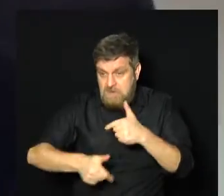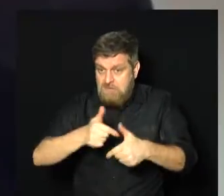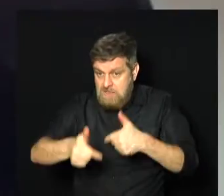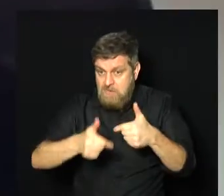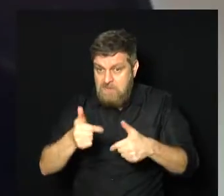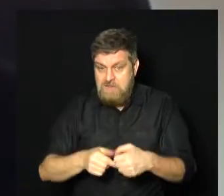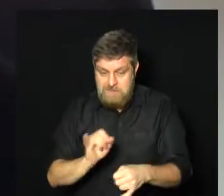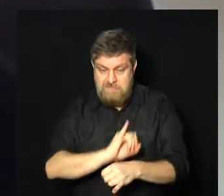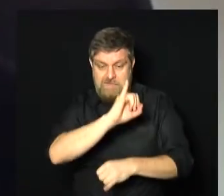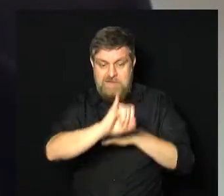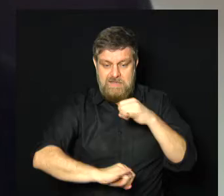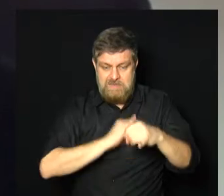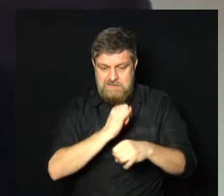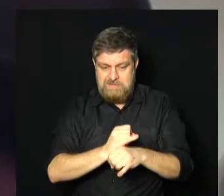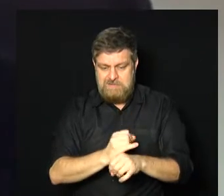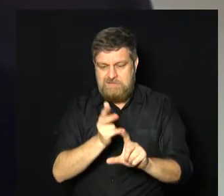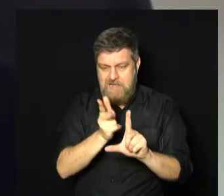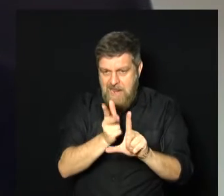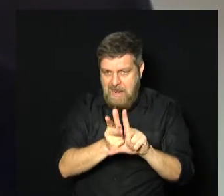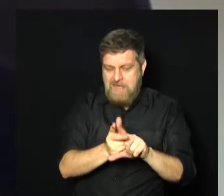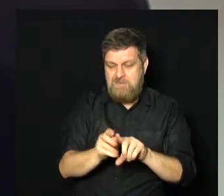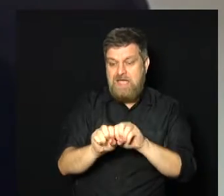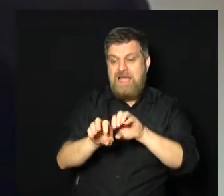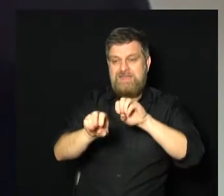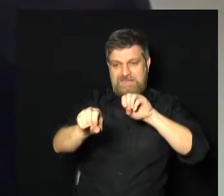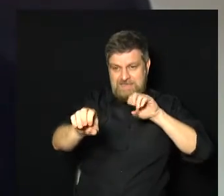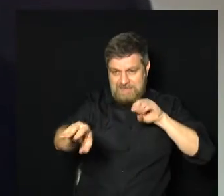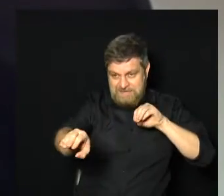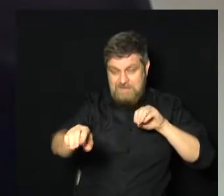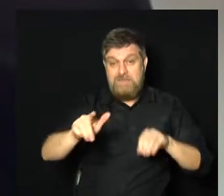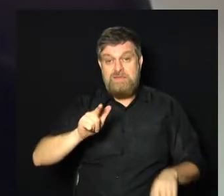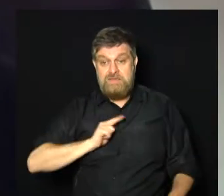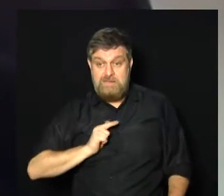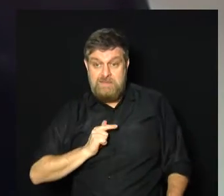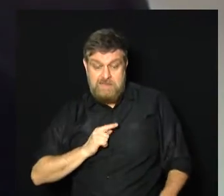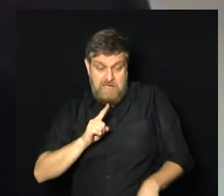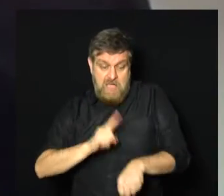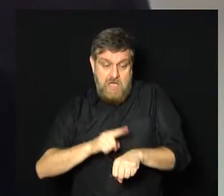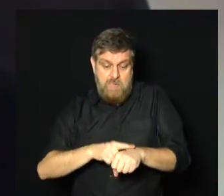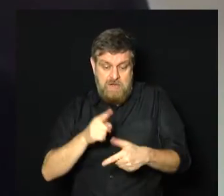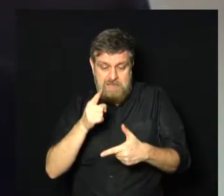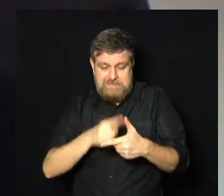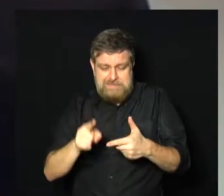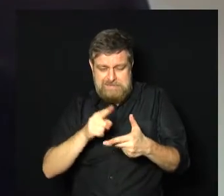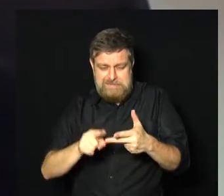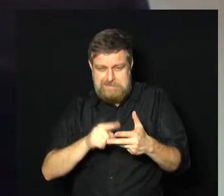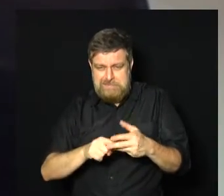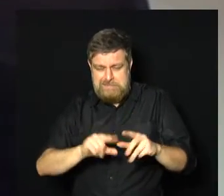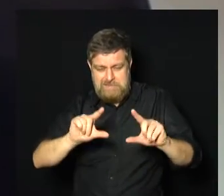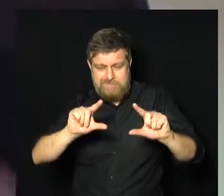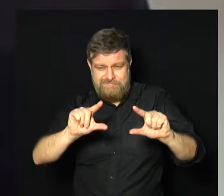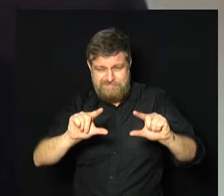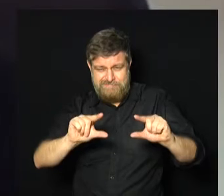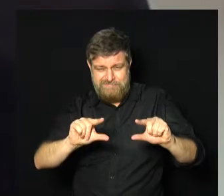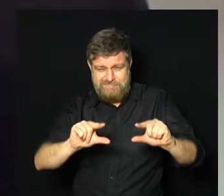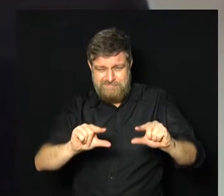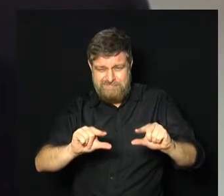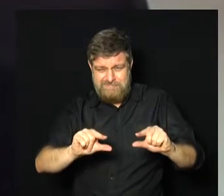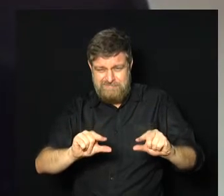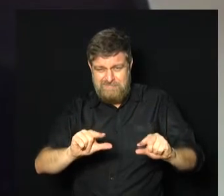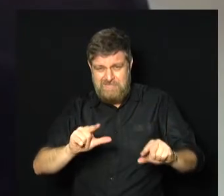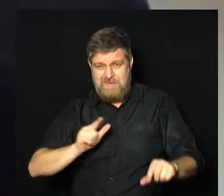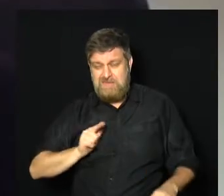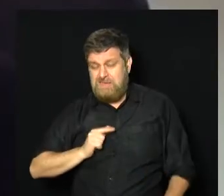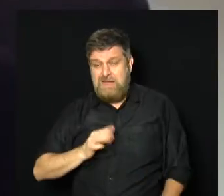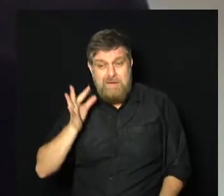em intenso trabalho, né, em momento de pandemia, no momento de mitigar os efeitos desse momento que não estão podendo ter